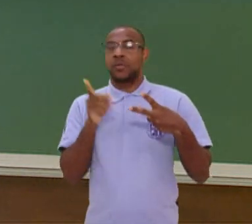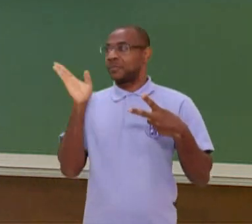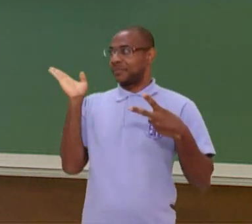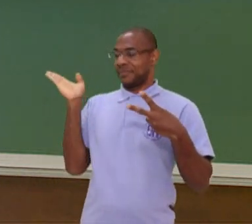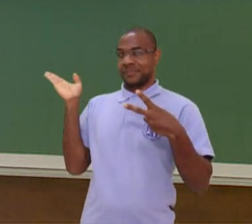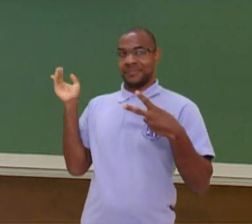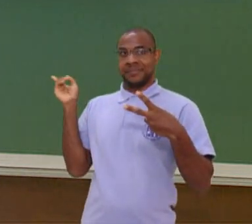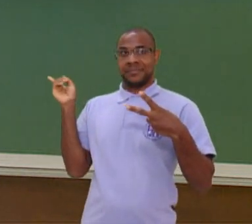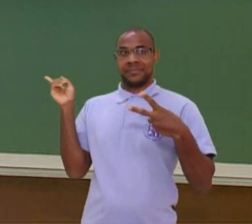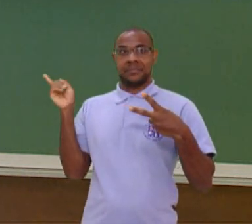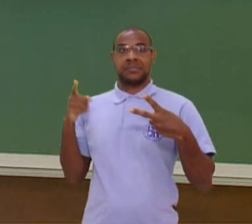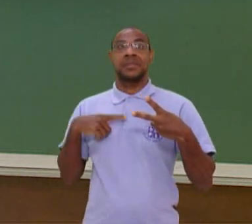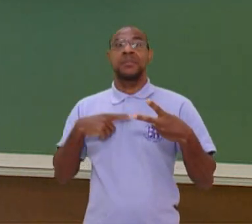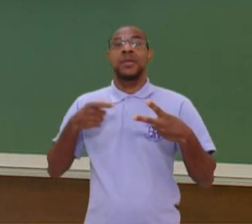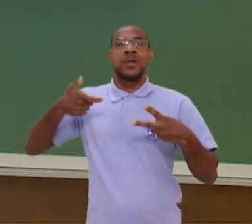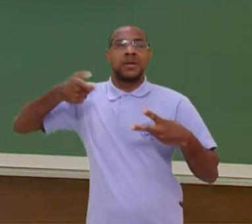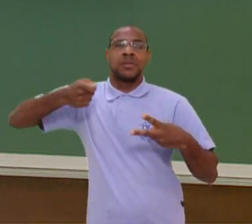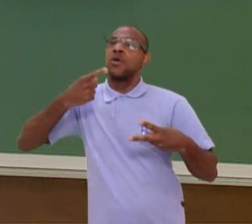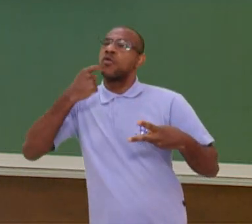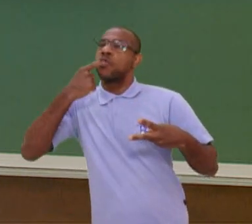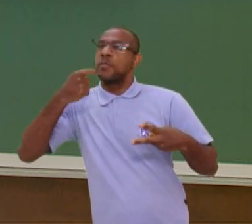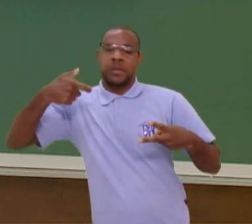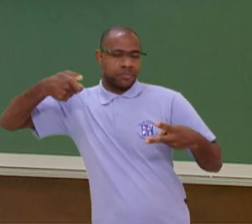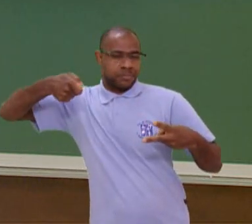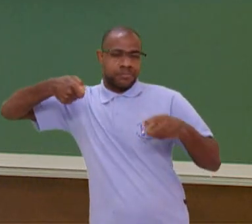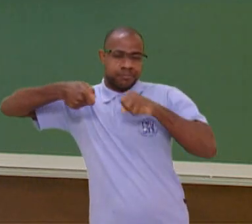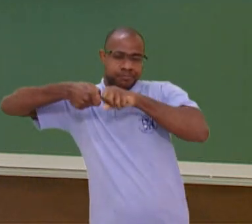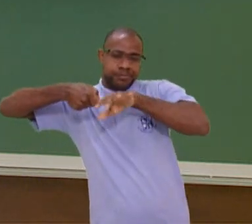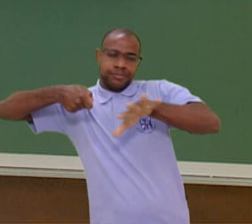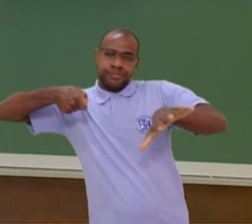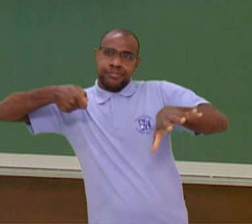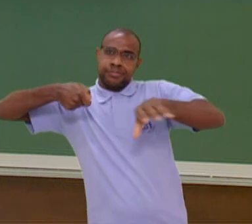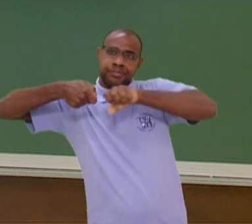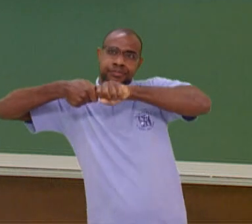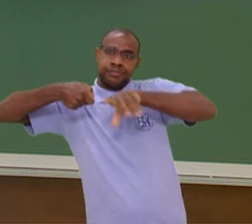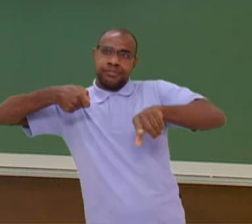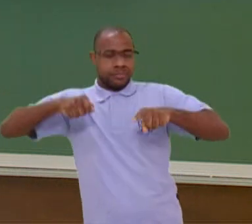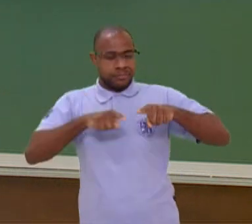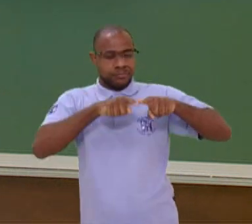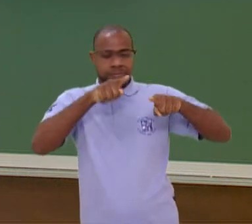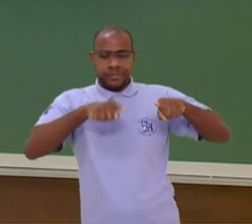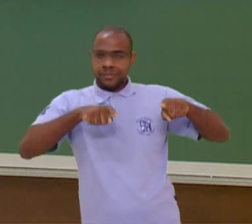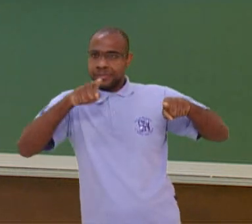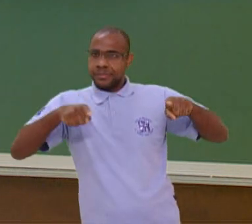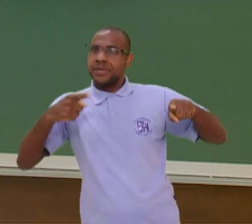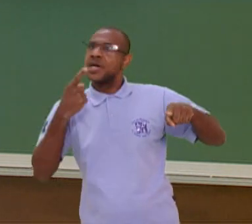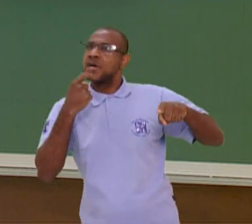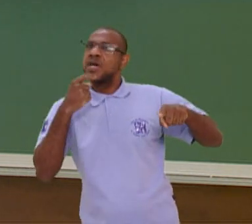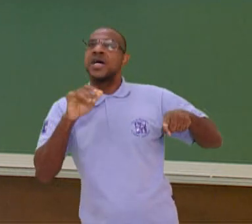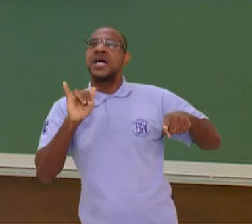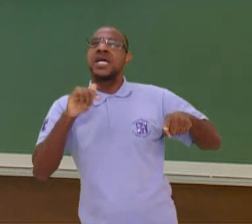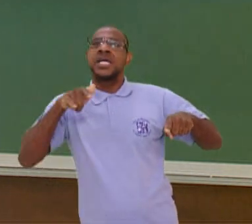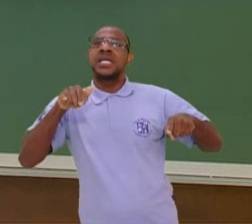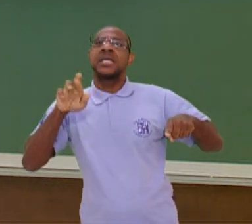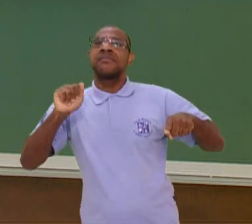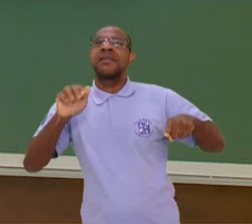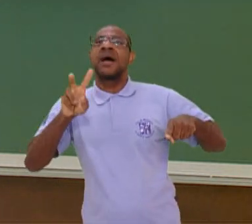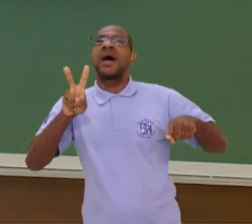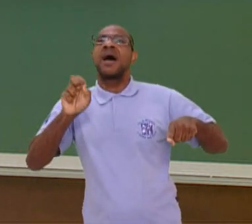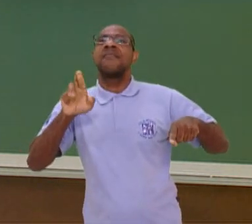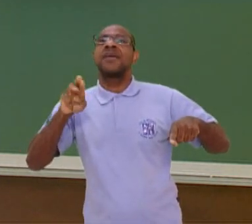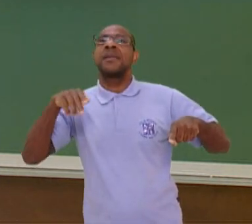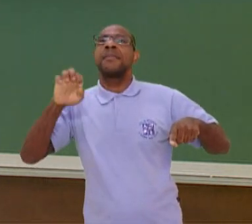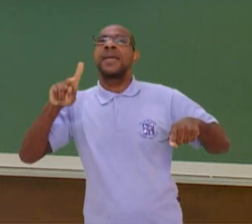do infravermelho, também dentro dessa característica da ondulatória, também uma faixa desse espectro. E aqui, Joseph